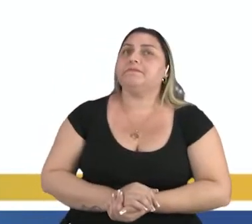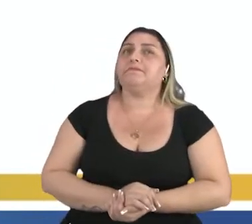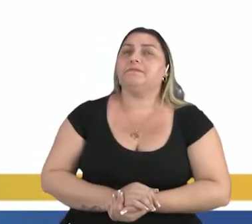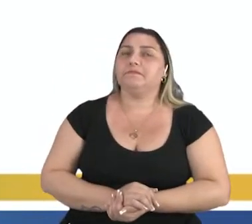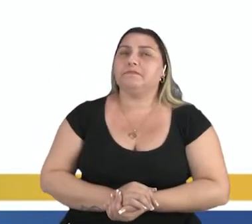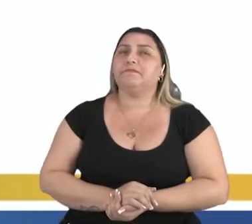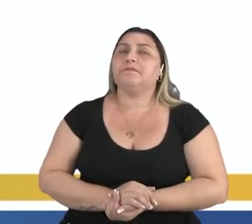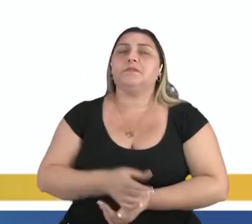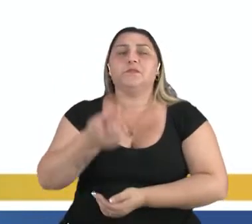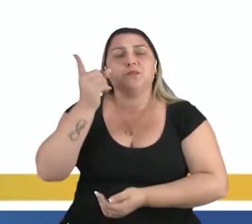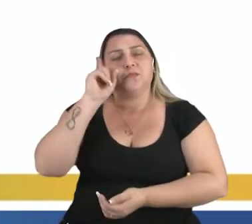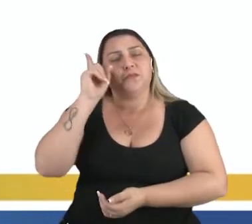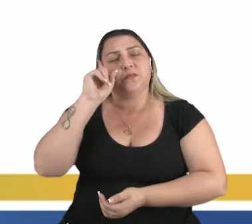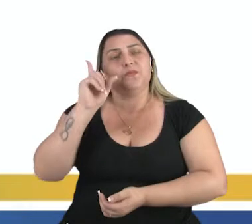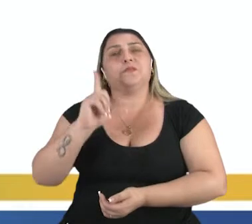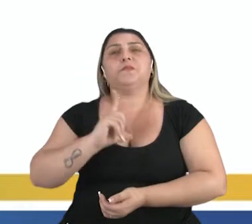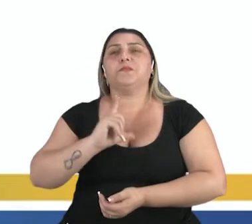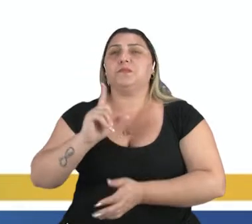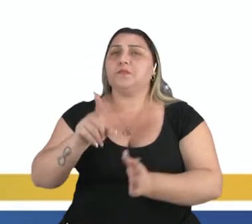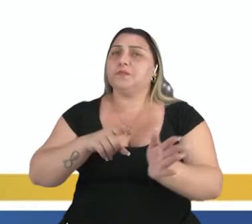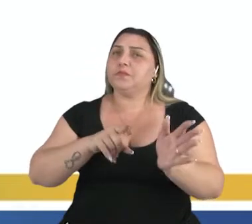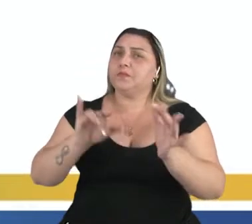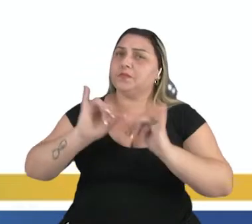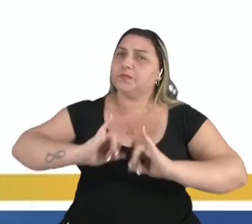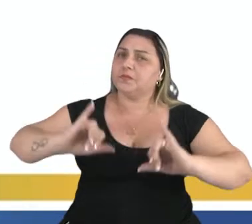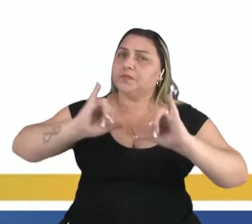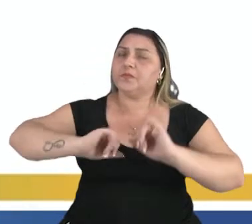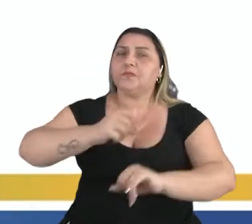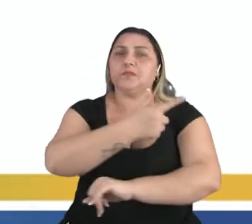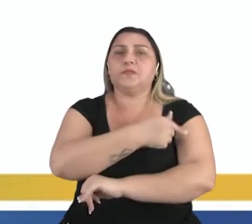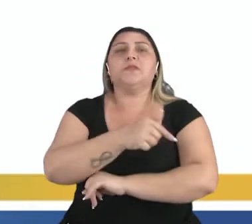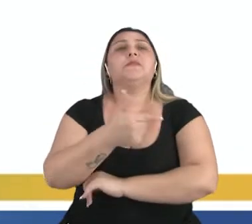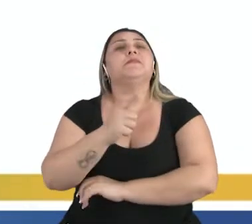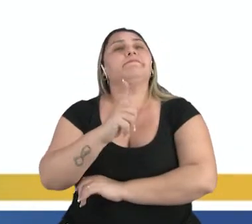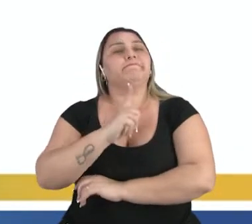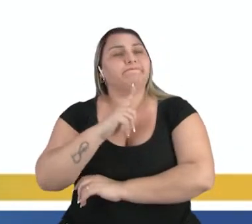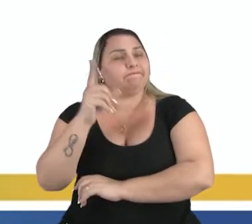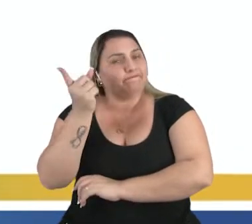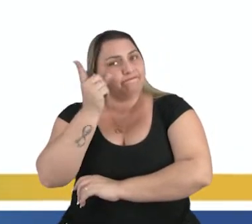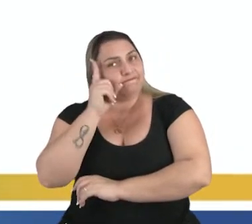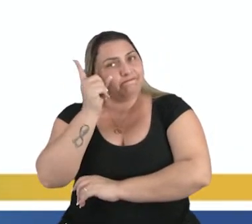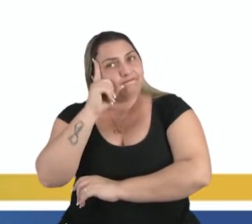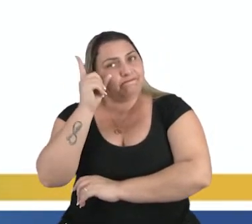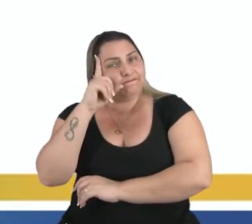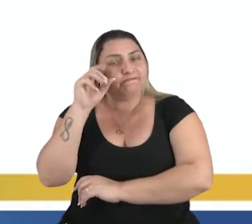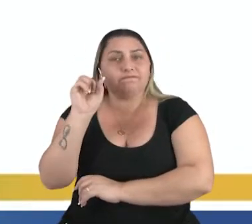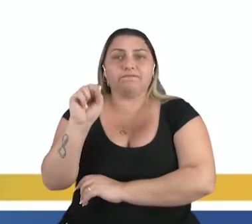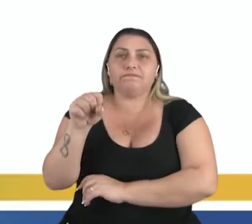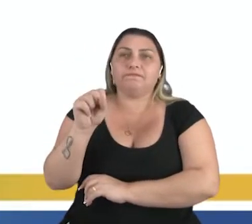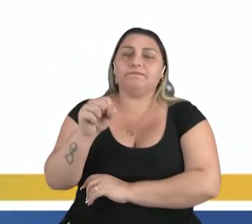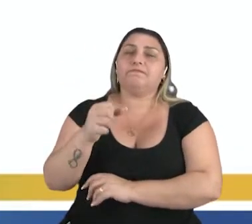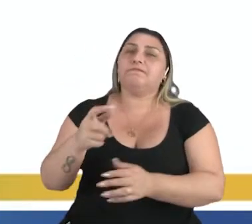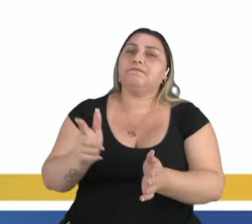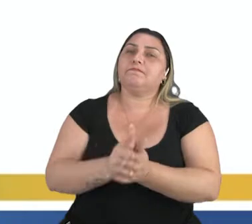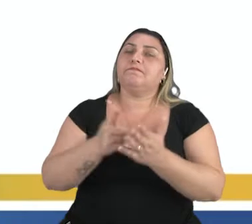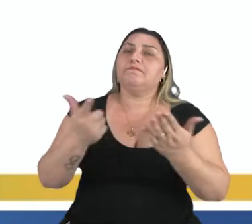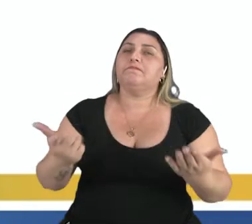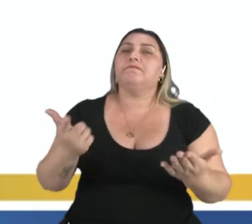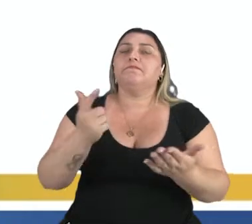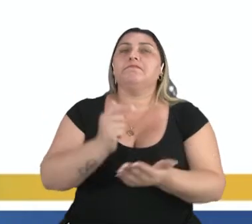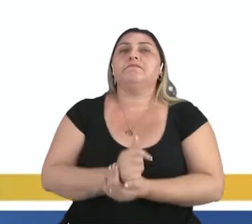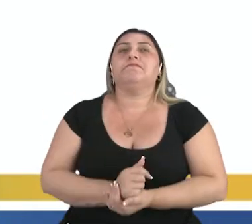lá. Todo dia tem dado sobre vacinação. Isso você pode, não tem dado. Todo dia tem dado. Nos